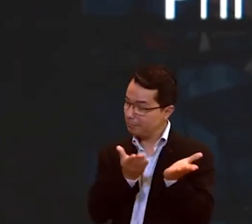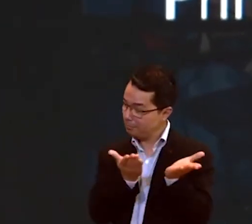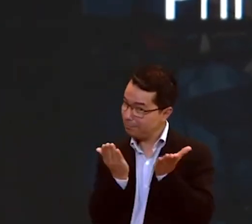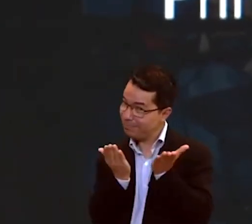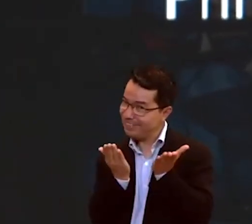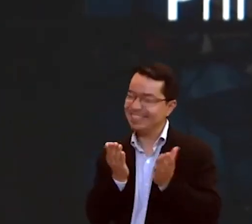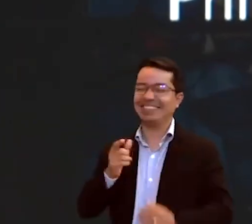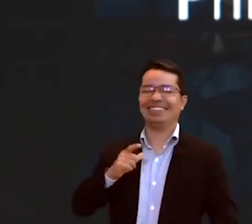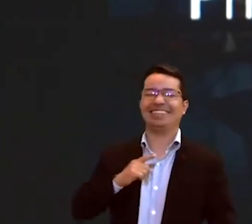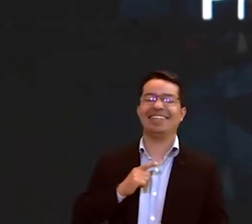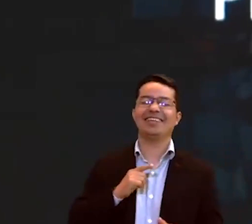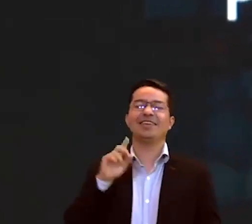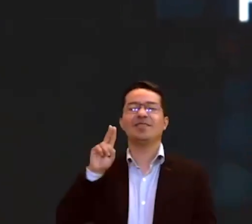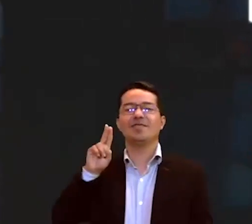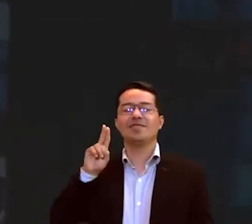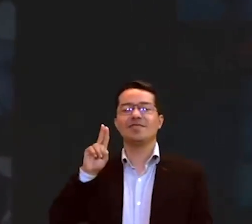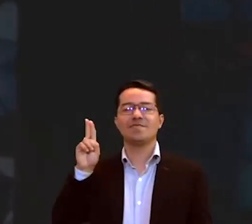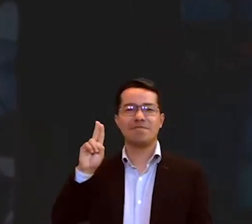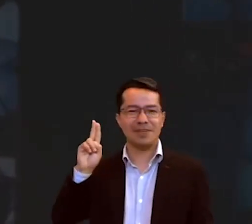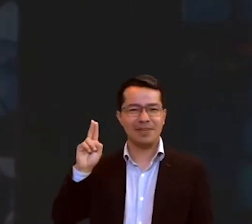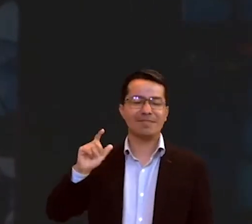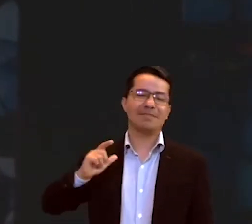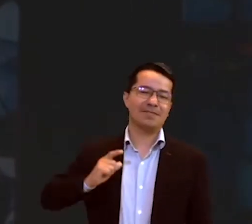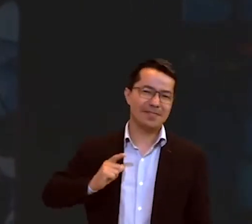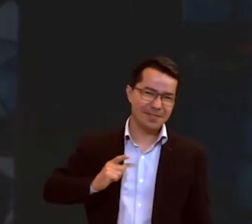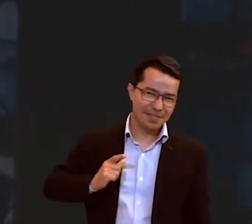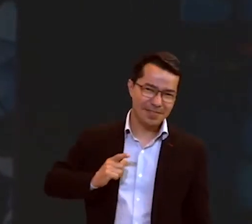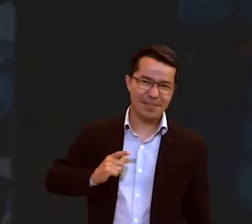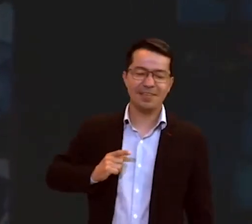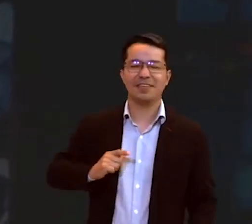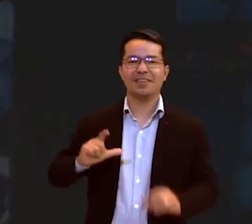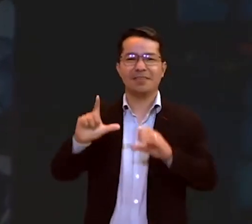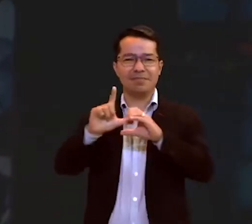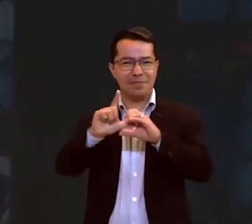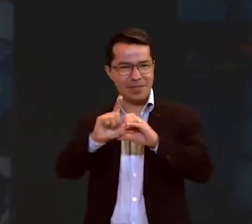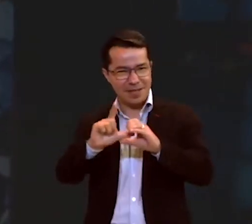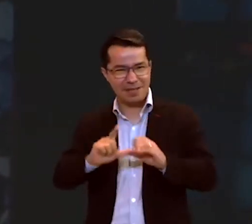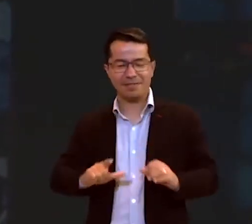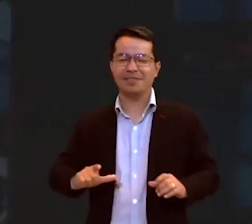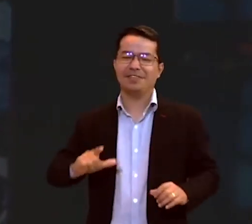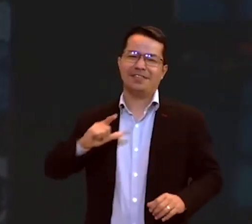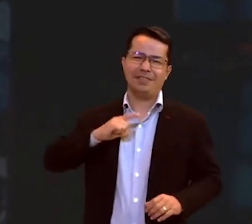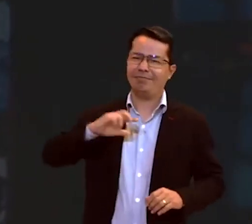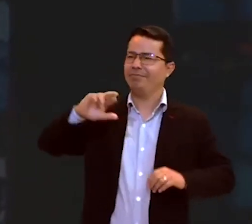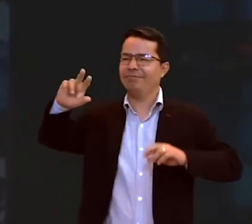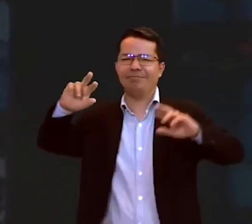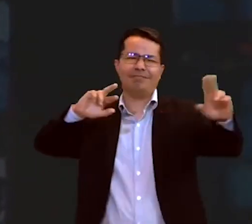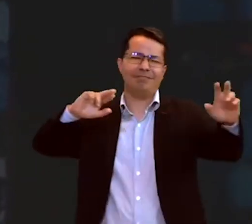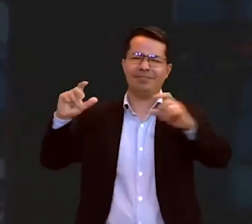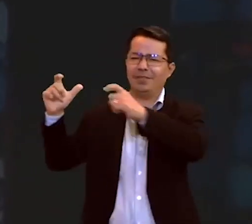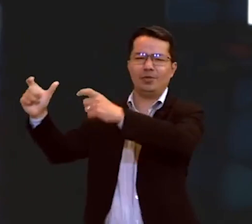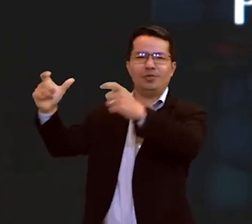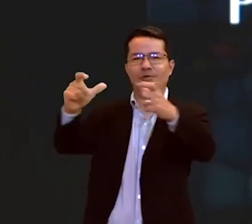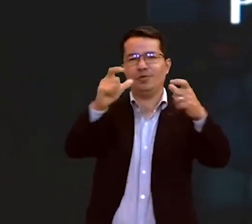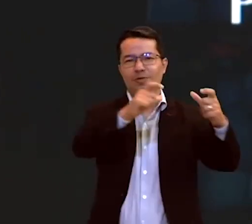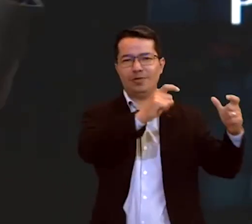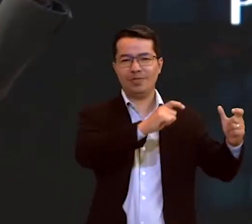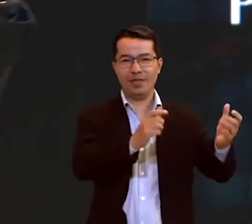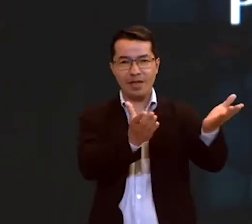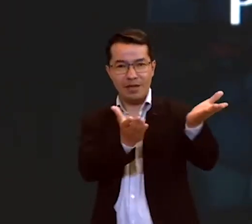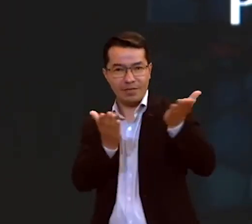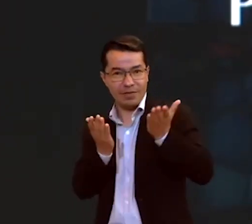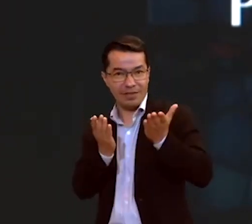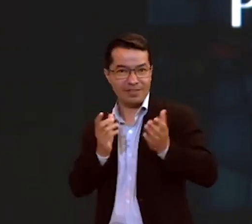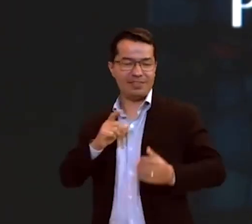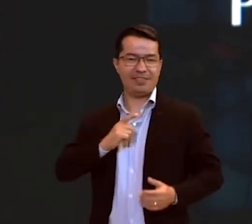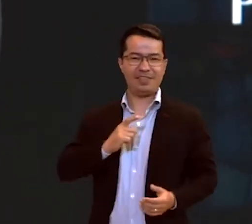tem em Uberaba, tem em Campo Largo, visite os campos da igreja, porque são maravilhosos, e a gente fica muito feliz quando a gente recebe. Então, quando você for